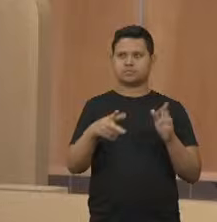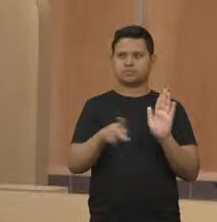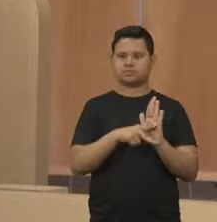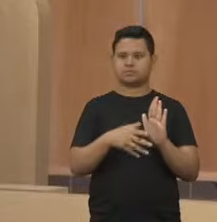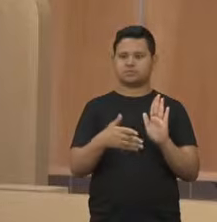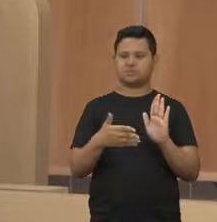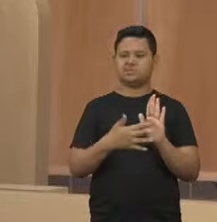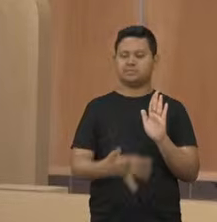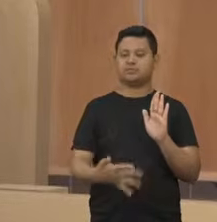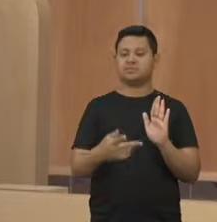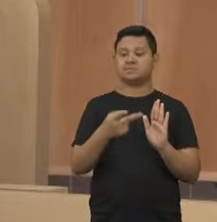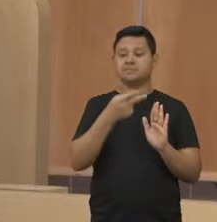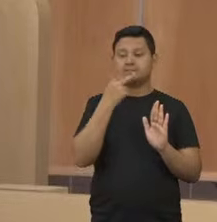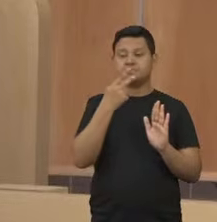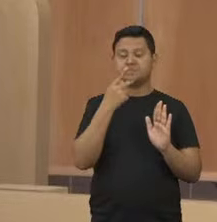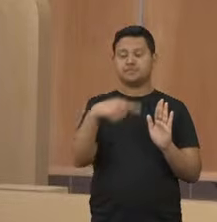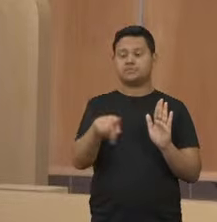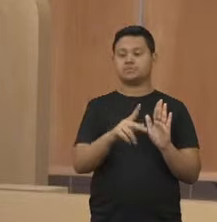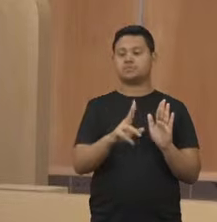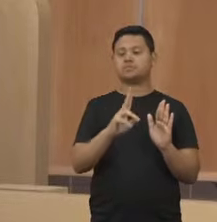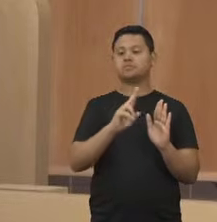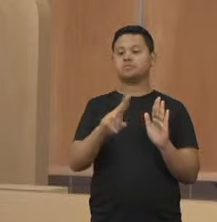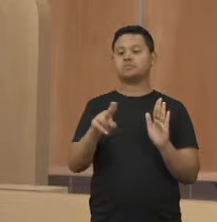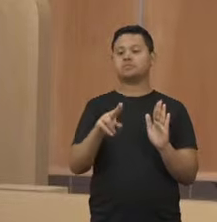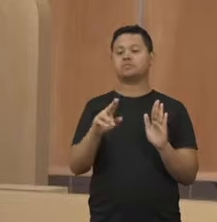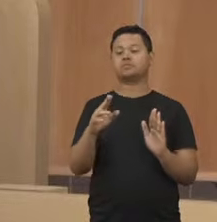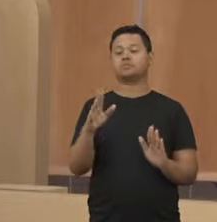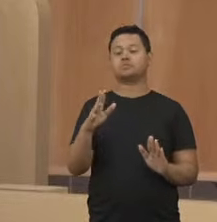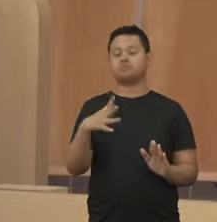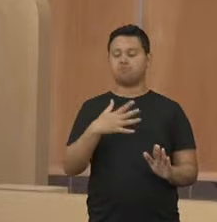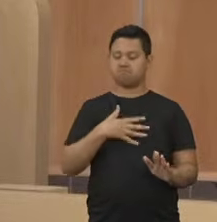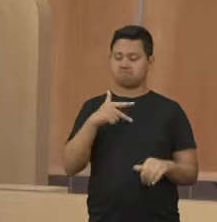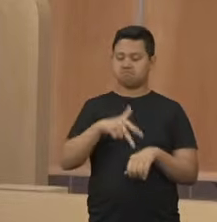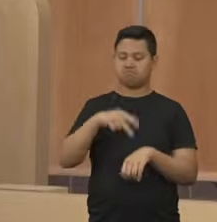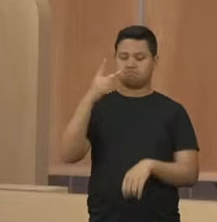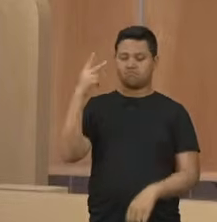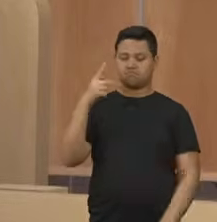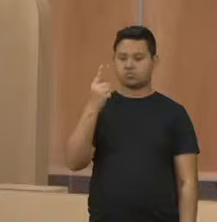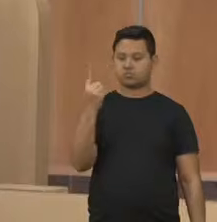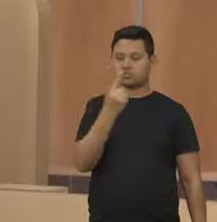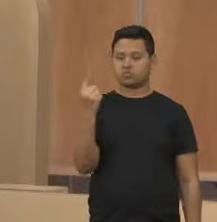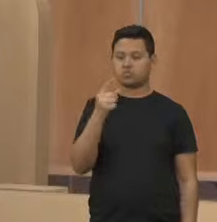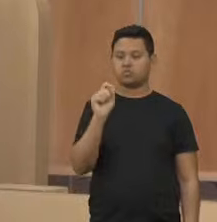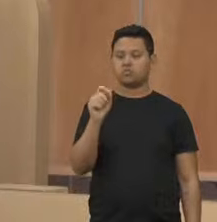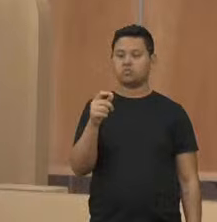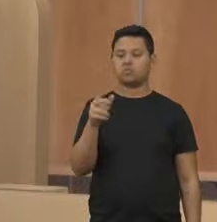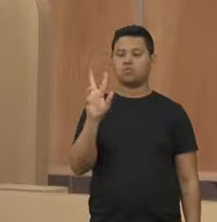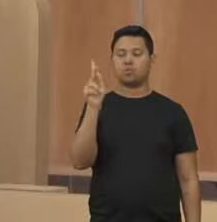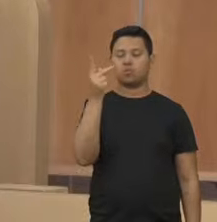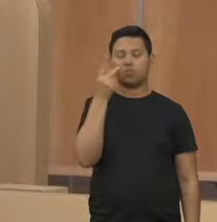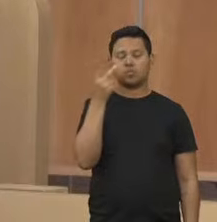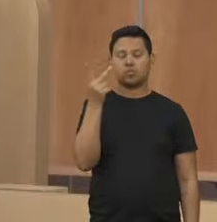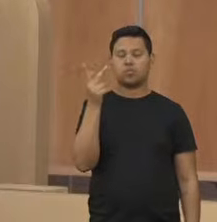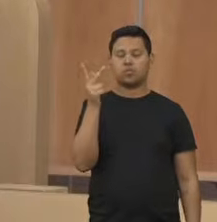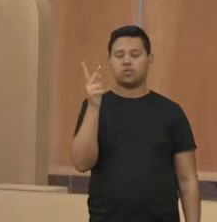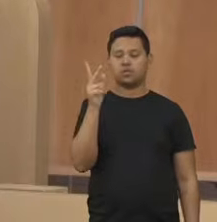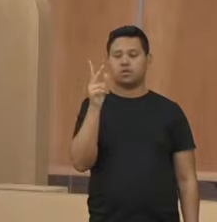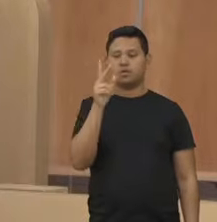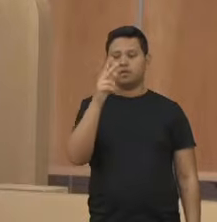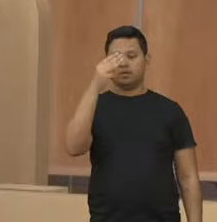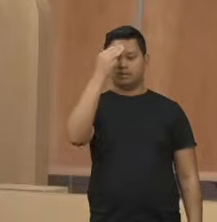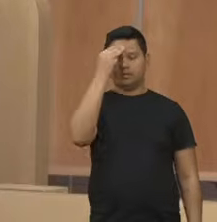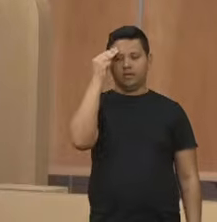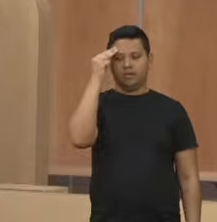projeto, e eu falo aqui em nome dos 11 vereadores que compõem a base do governo, vereador Paulinho do Esporte, vereadora